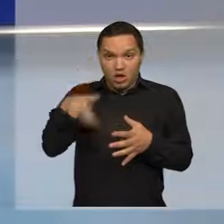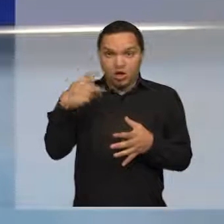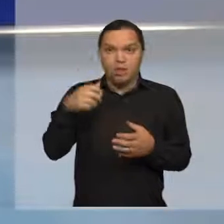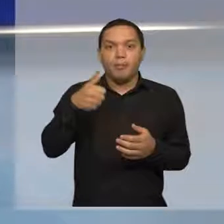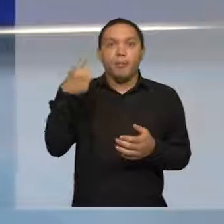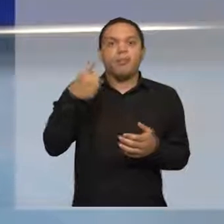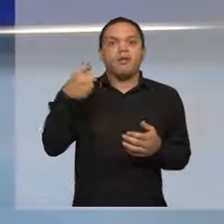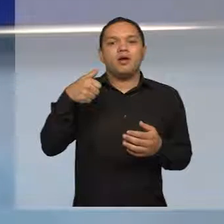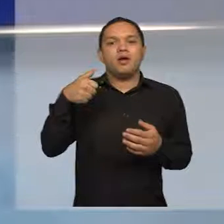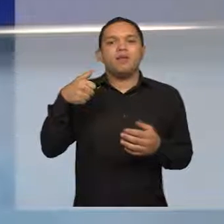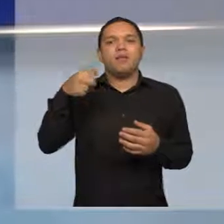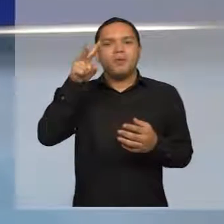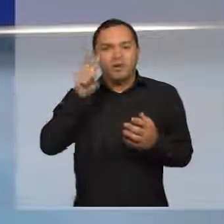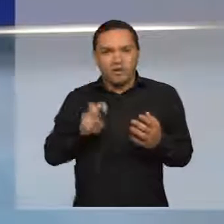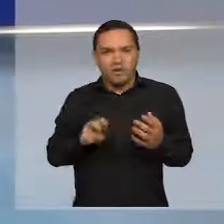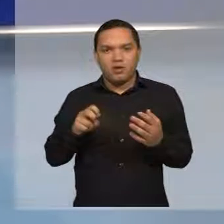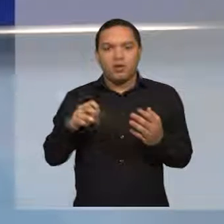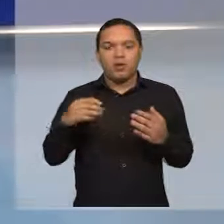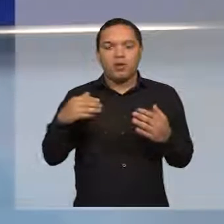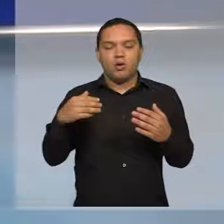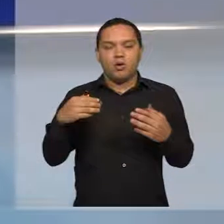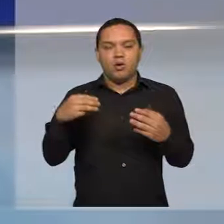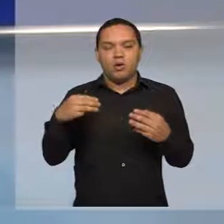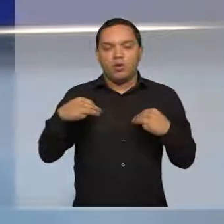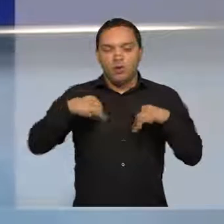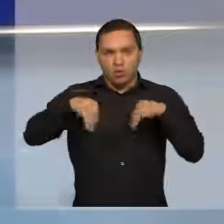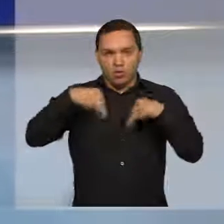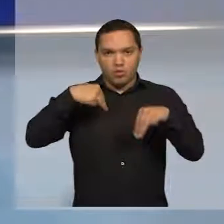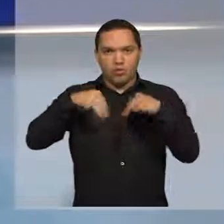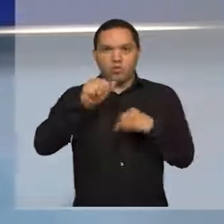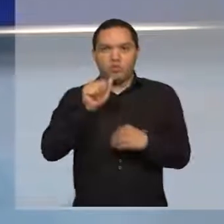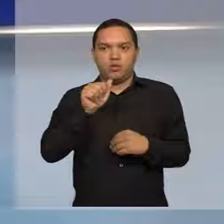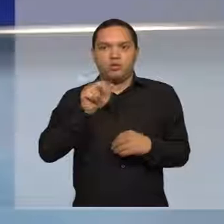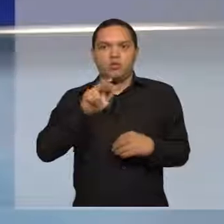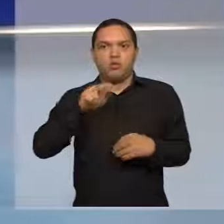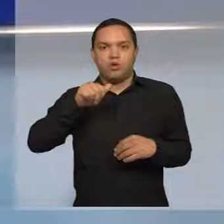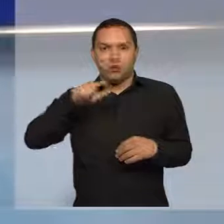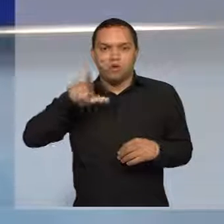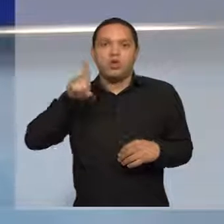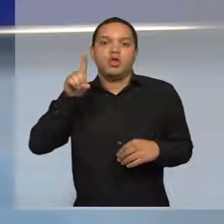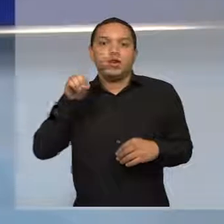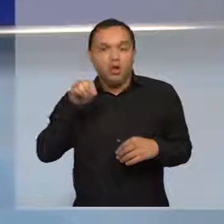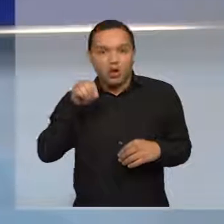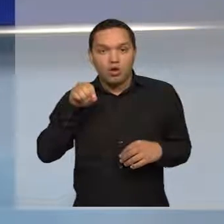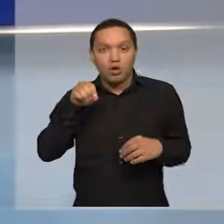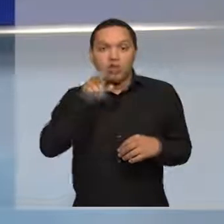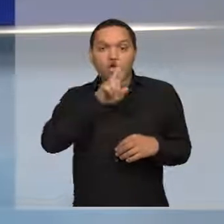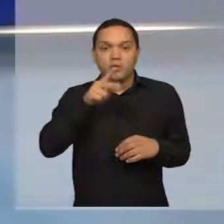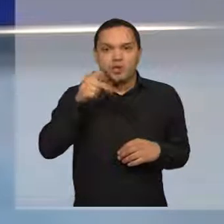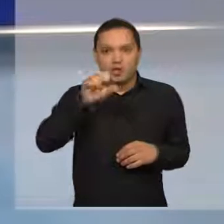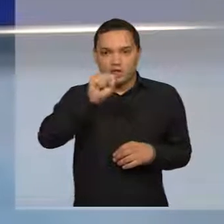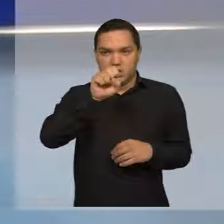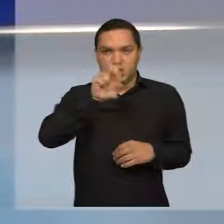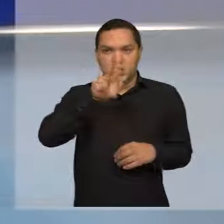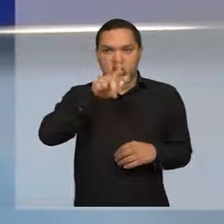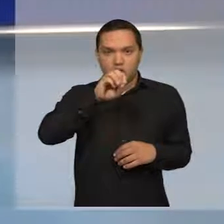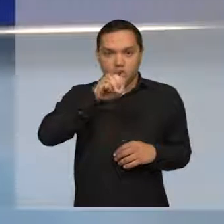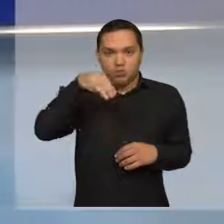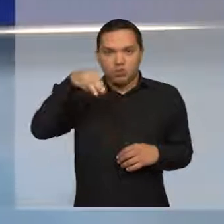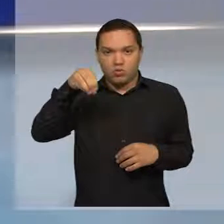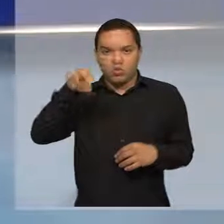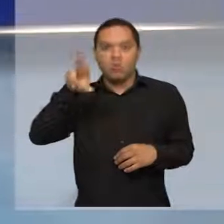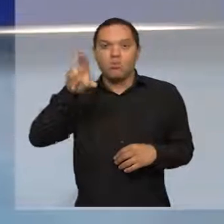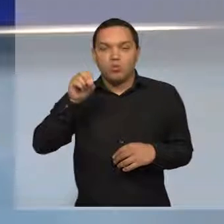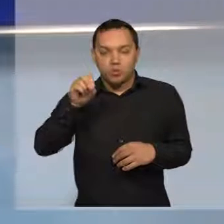e pela primeira vez, o ministro da Justiça, o arauto da nova moral e dos bons costumes do Brasil, Sérgio